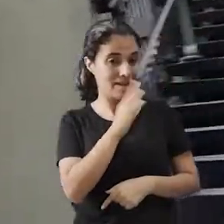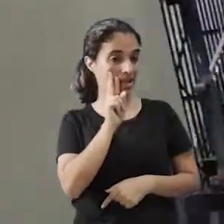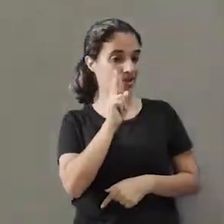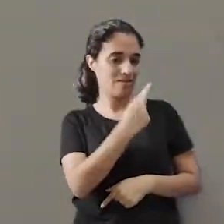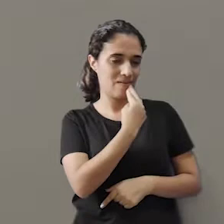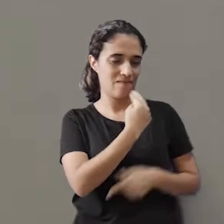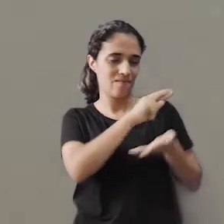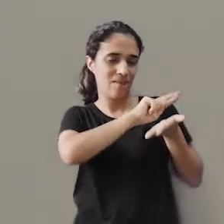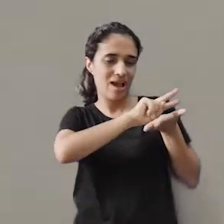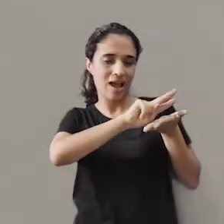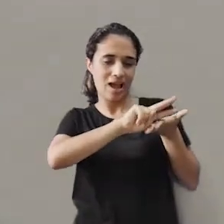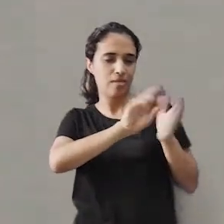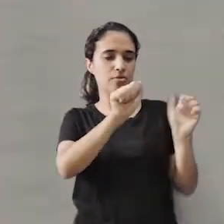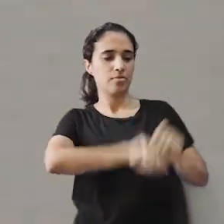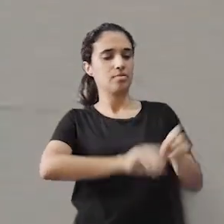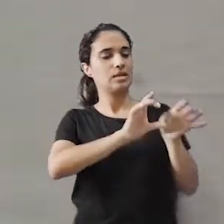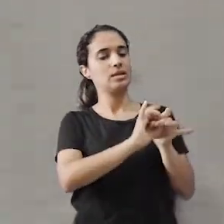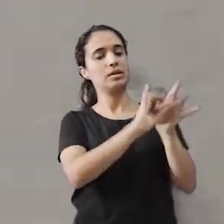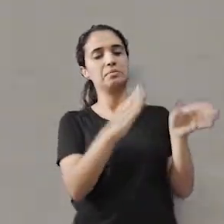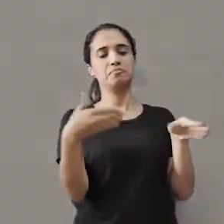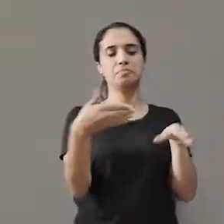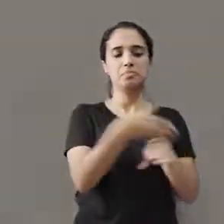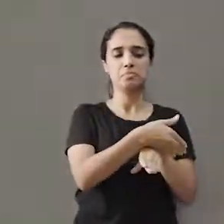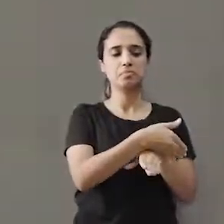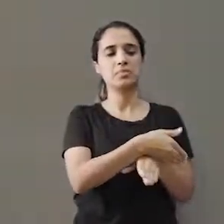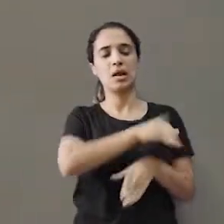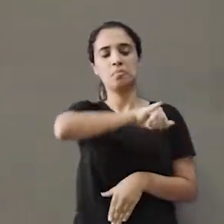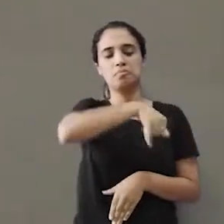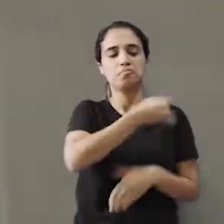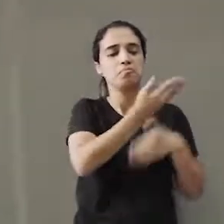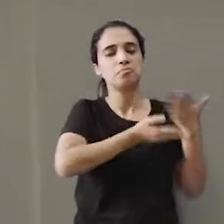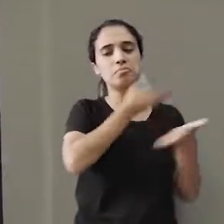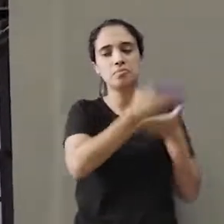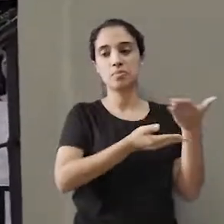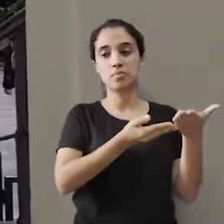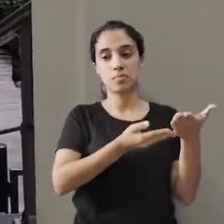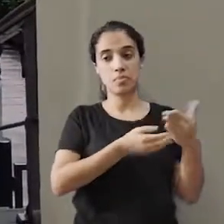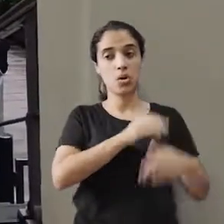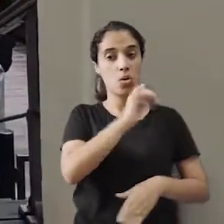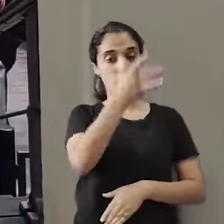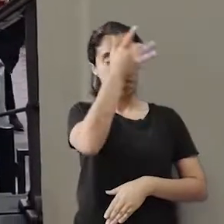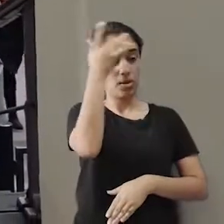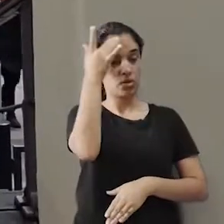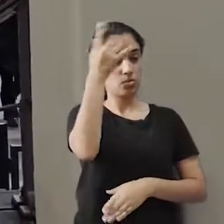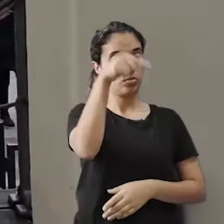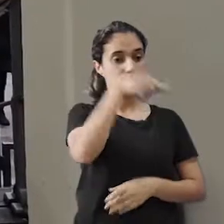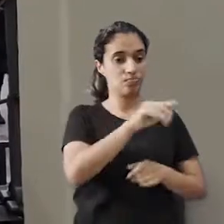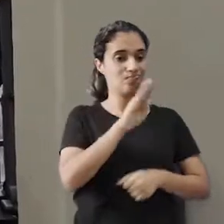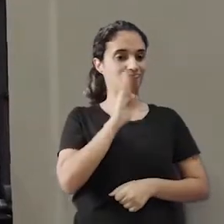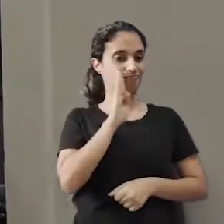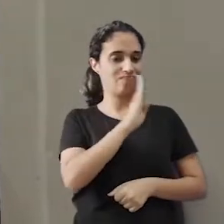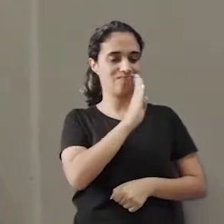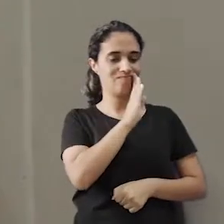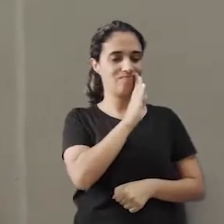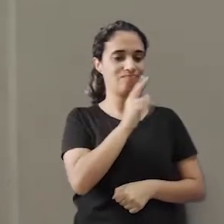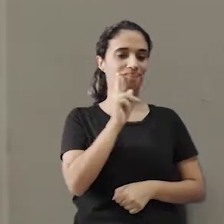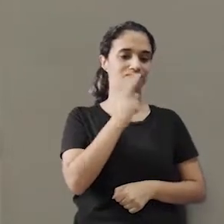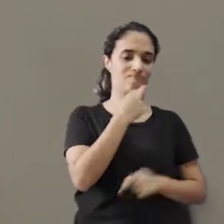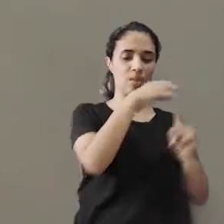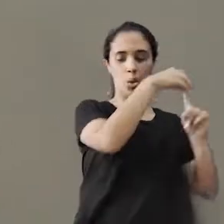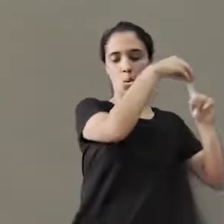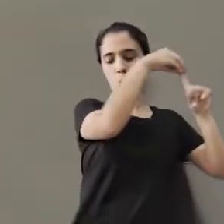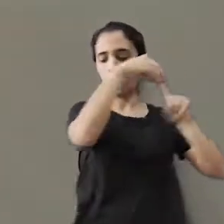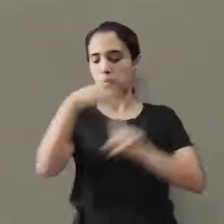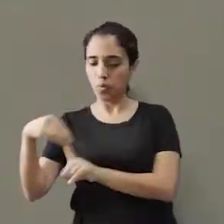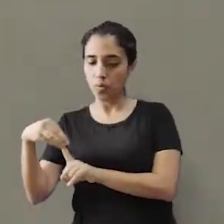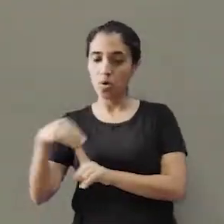Tem vários bares e restaurantes disponíveis. Então as pessoas ou elas vêm de lá até aqui andando, ou elas vão e